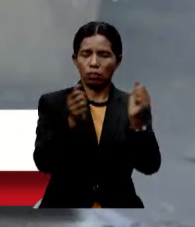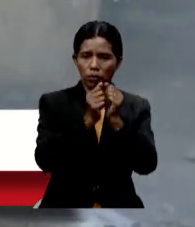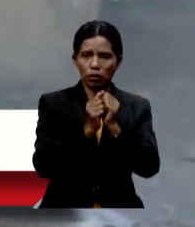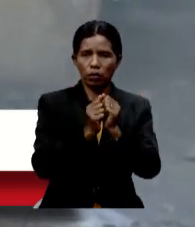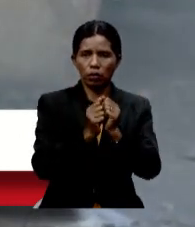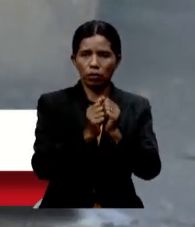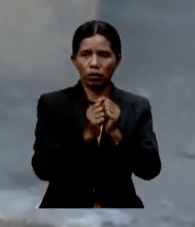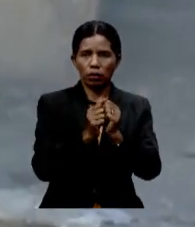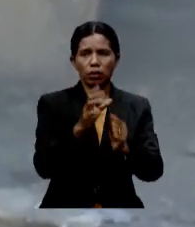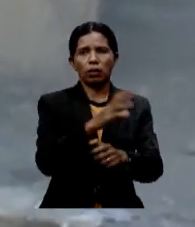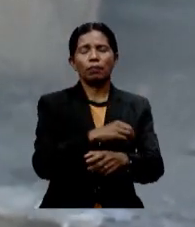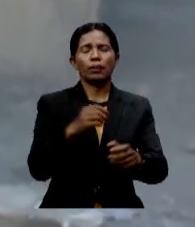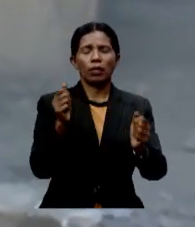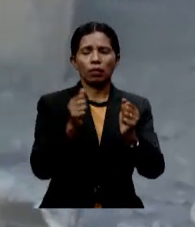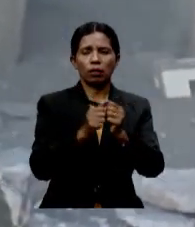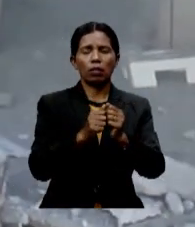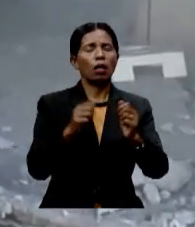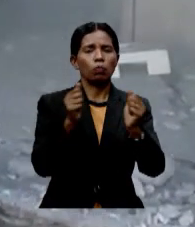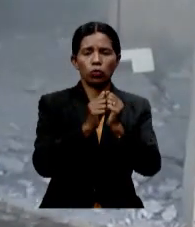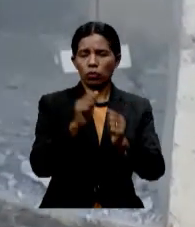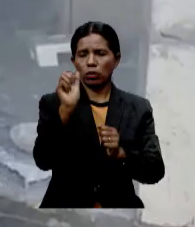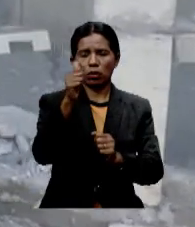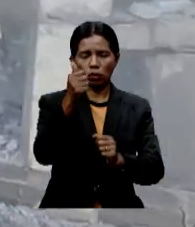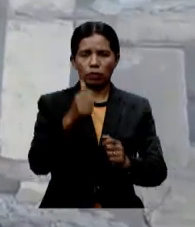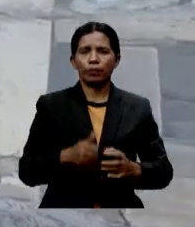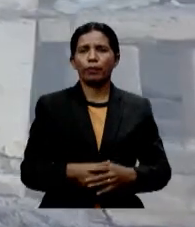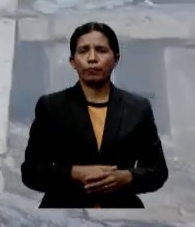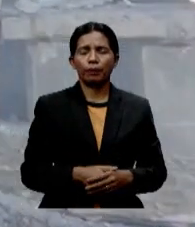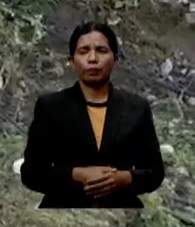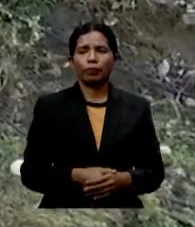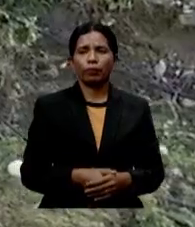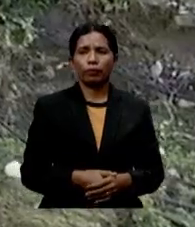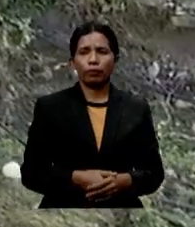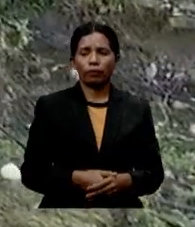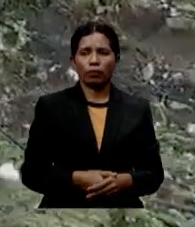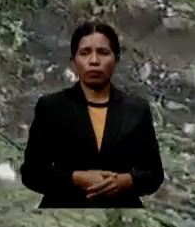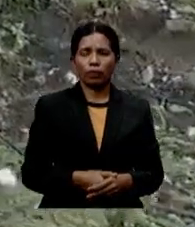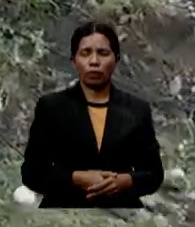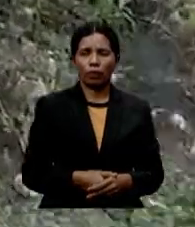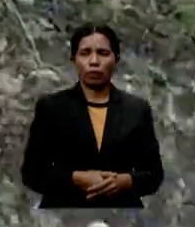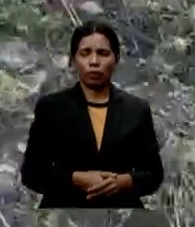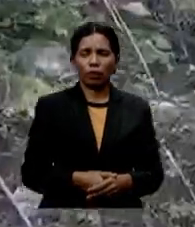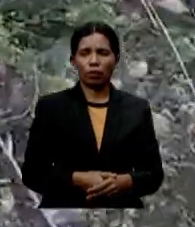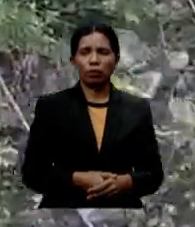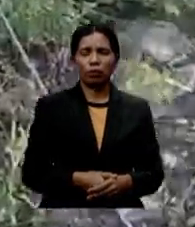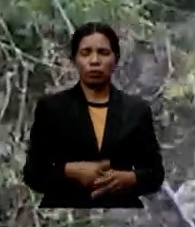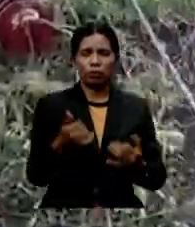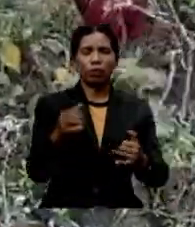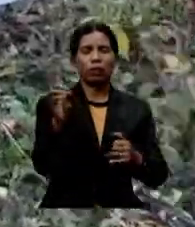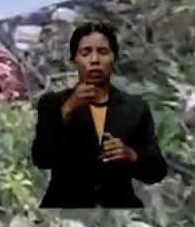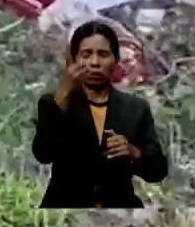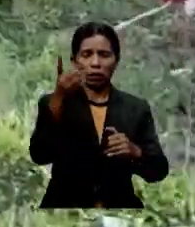sanol quase sanoluresing e foi no nessa nada já estão